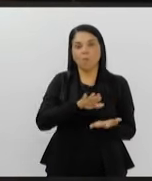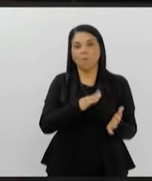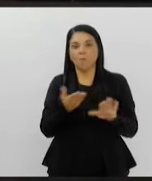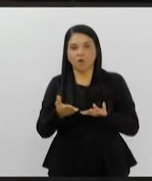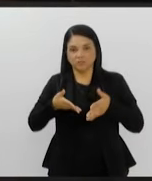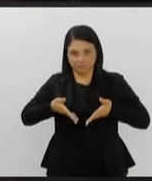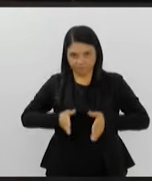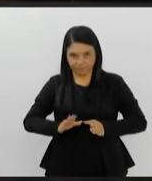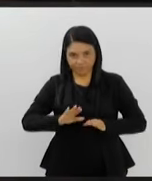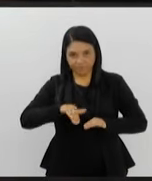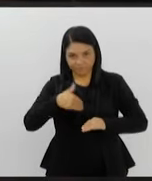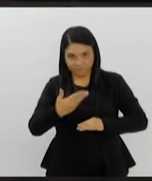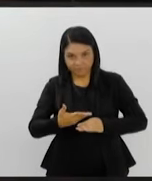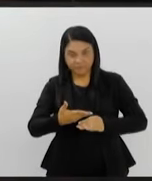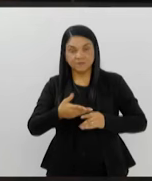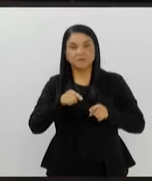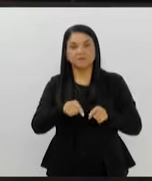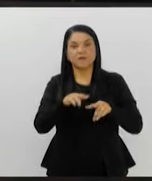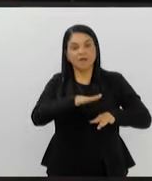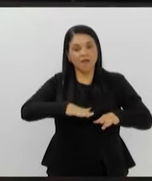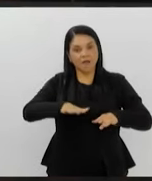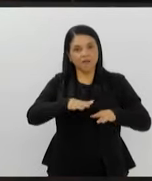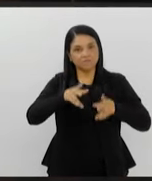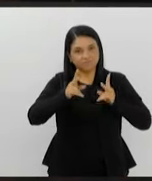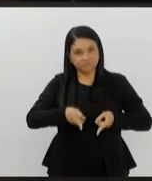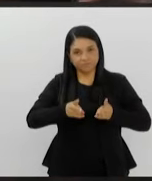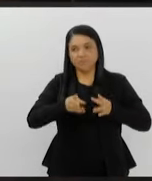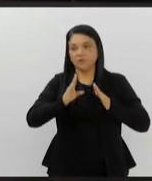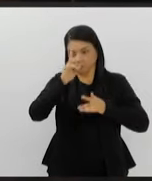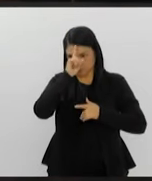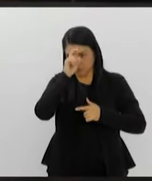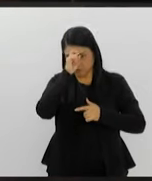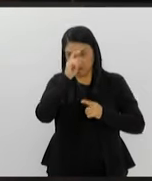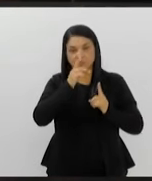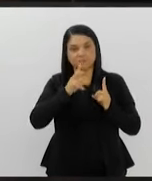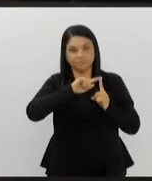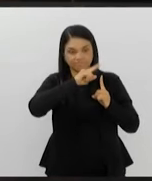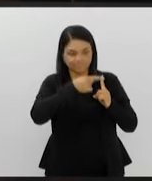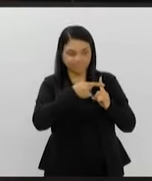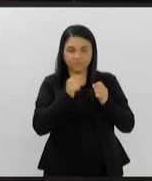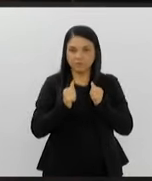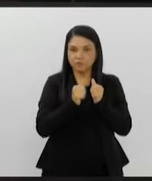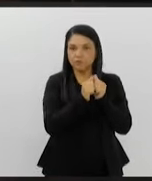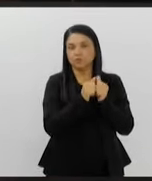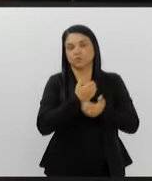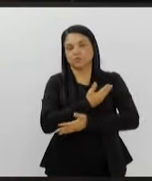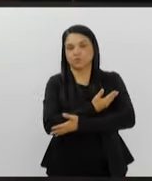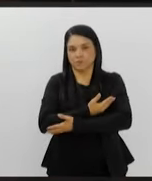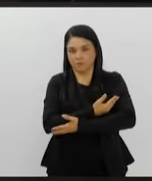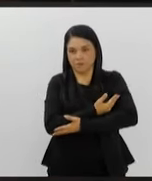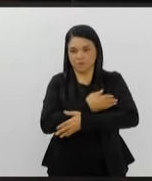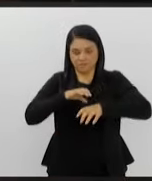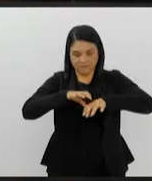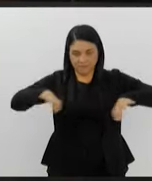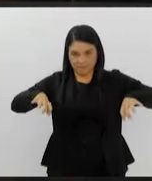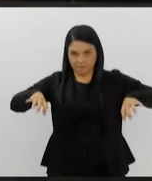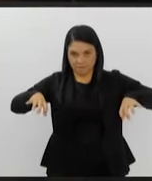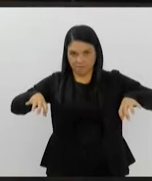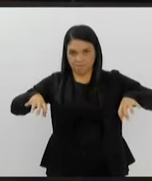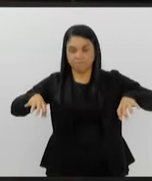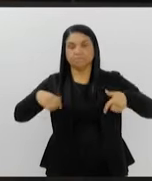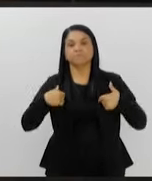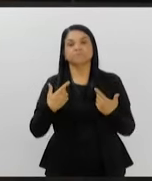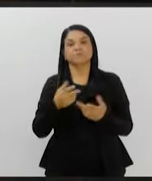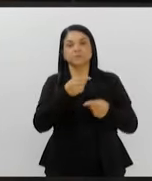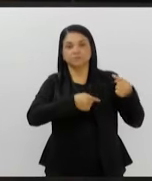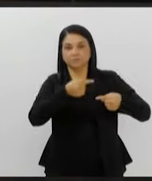poder permanecer em área distinta daquela onde estão alojadas as mães acompanhadas de recém-nascidos. Em discussão,